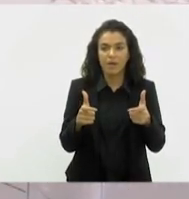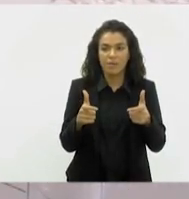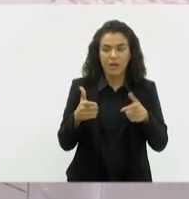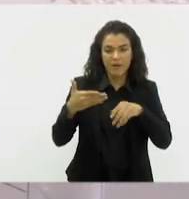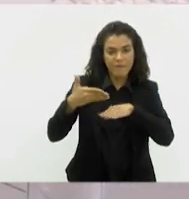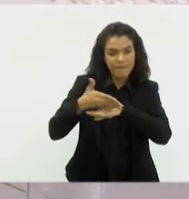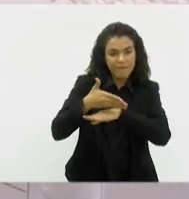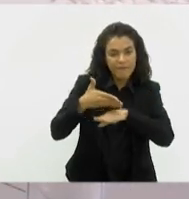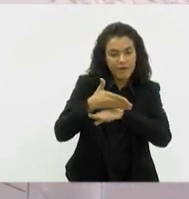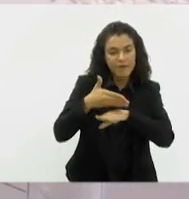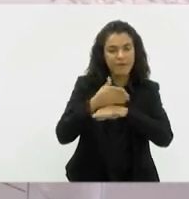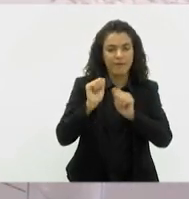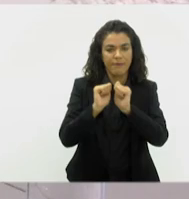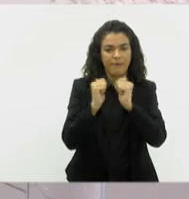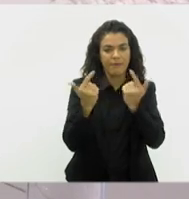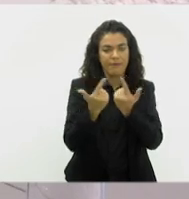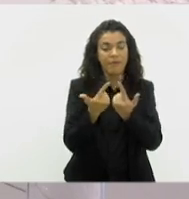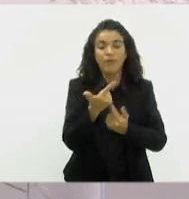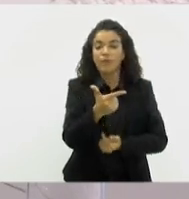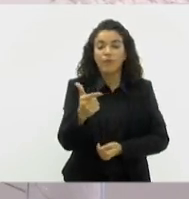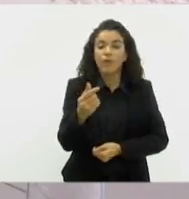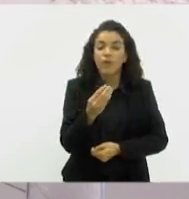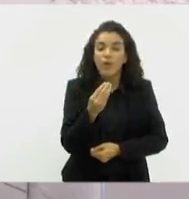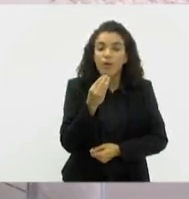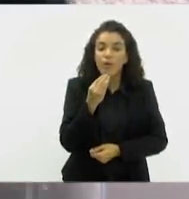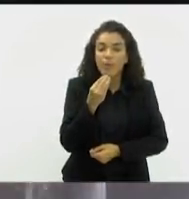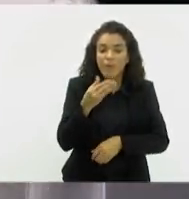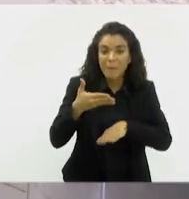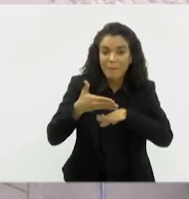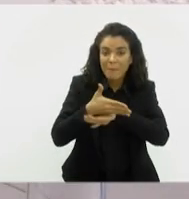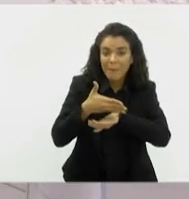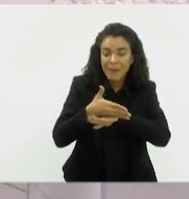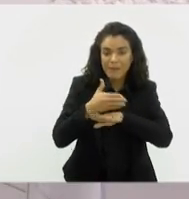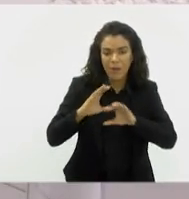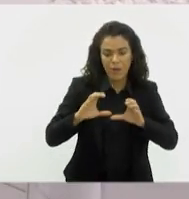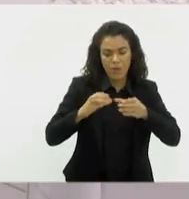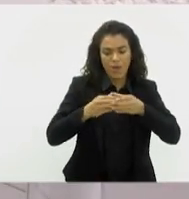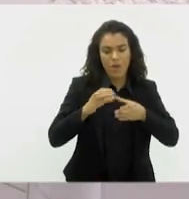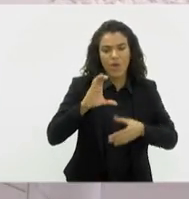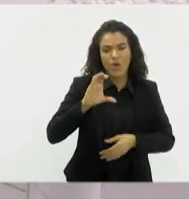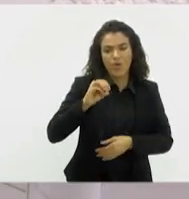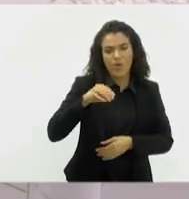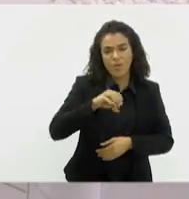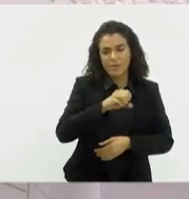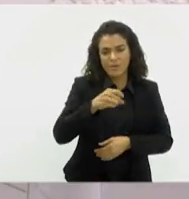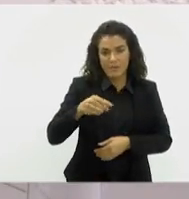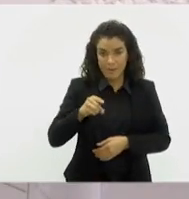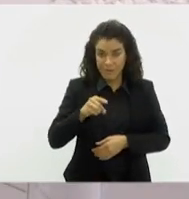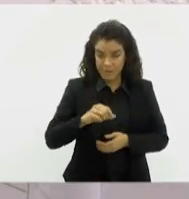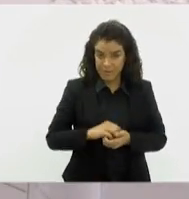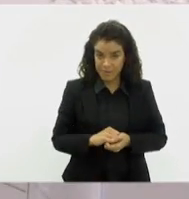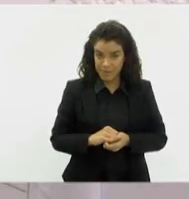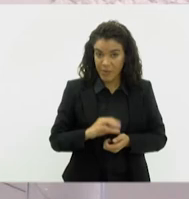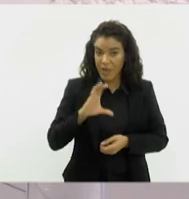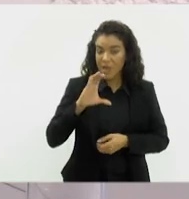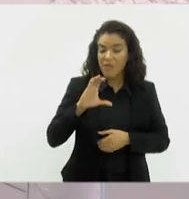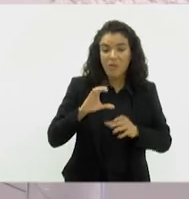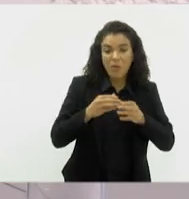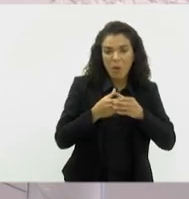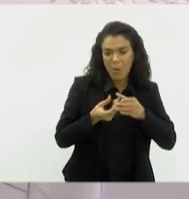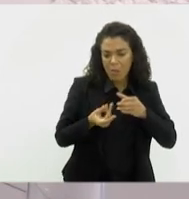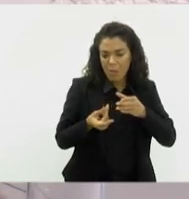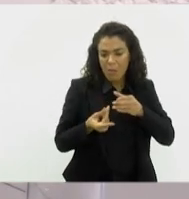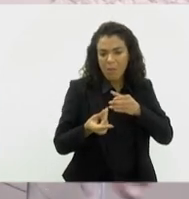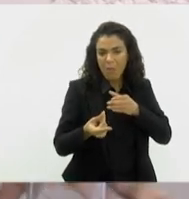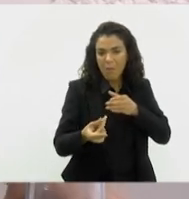frequentar a casa, não tem a oportunidade de participar tanto de uma comissão por tanto tempo. As comissões não costumam ter reuniões tão longas.